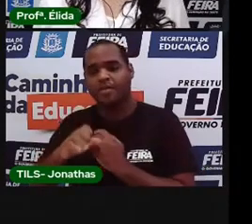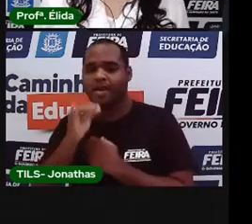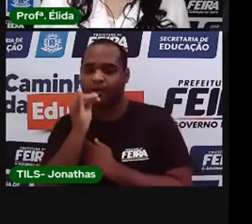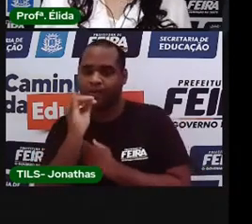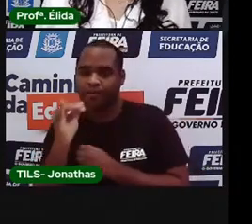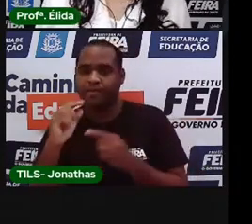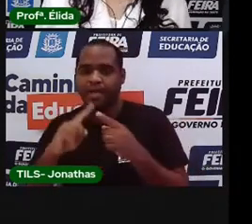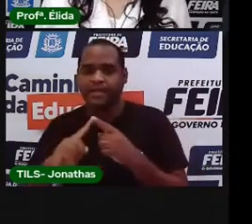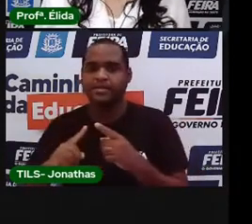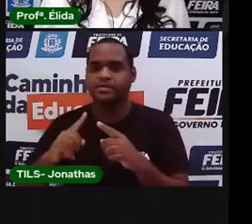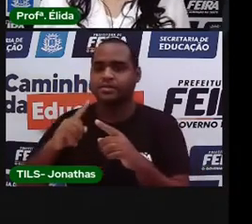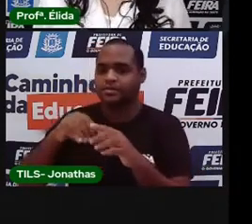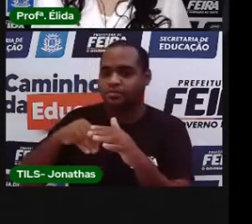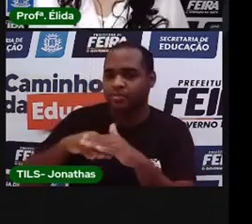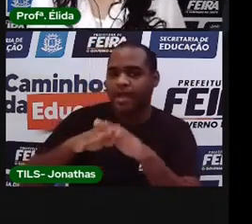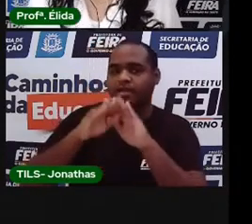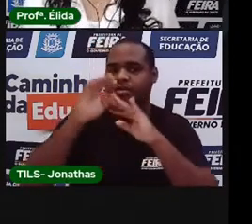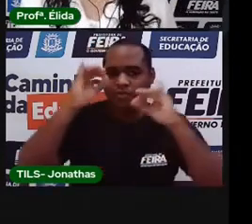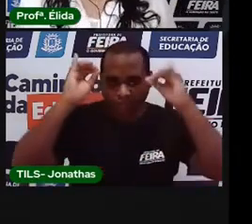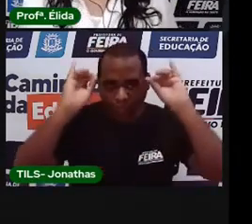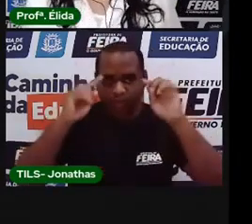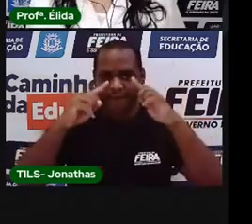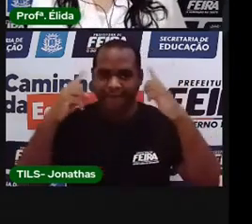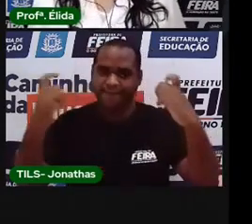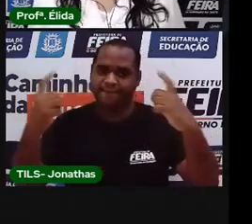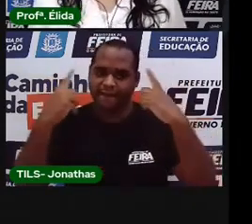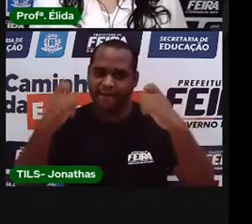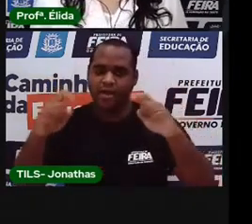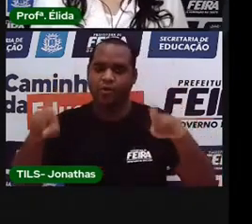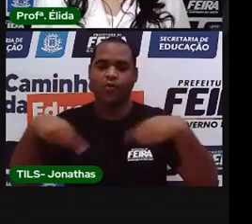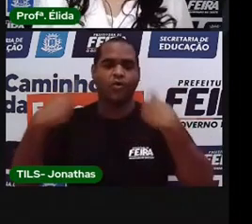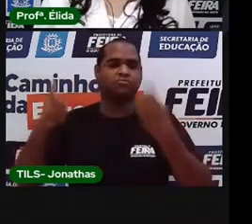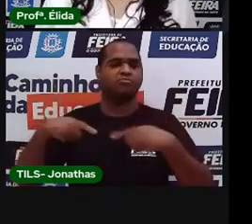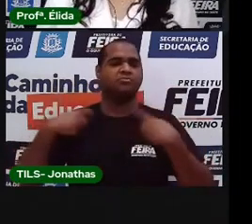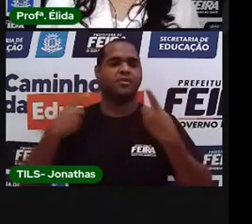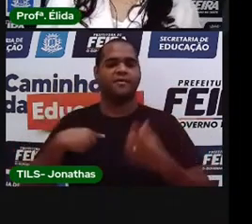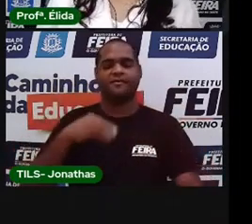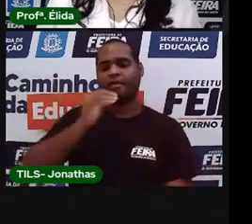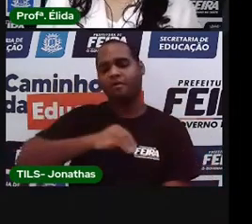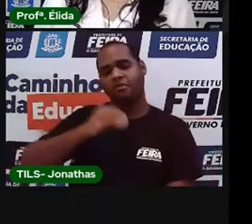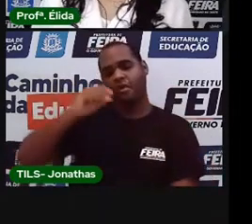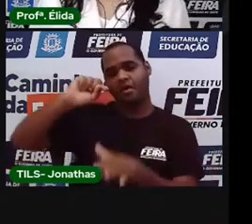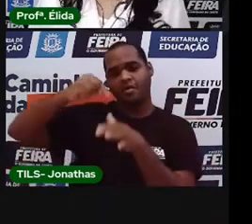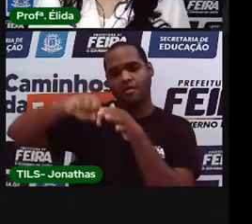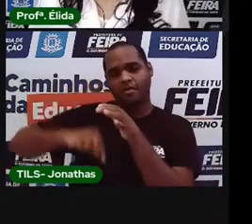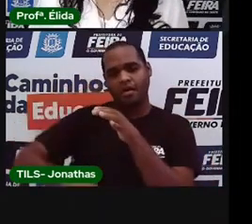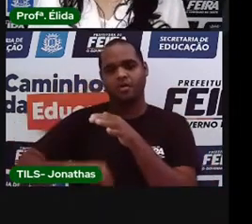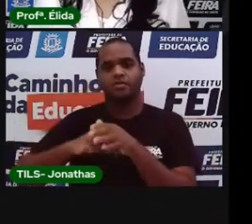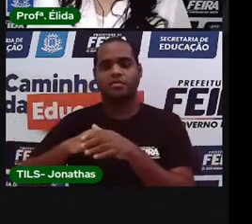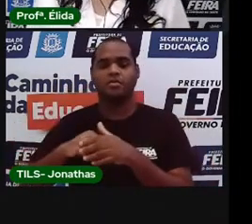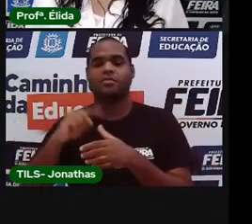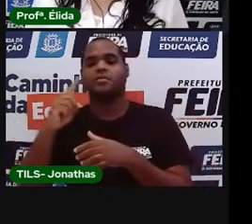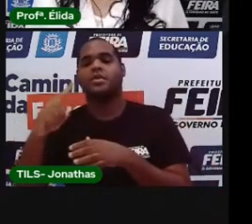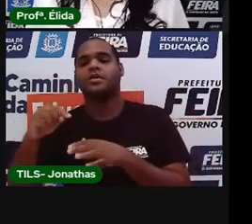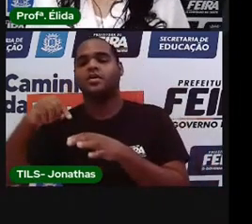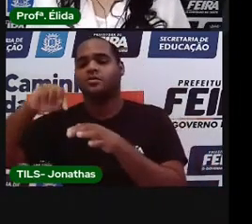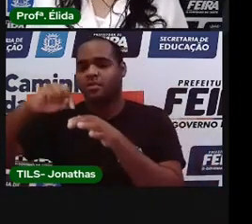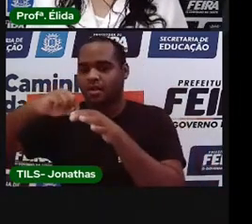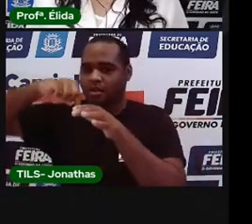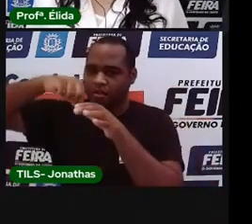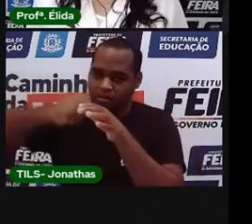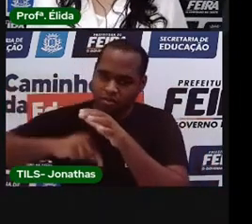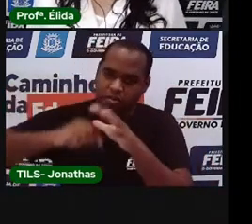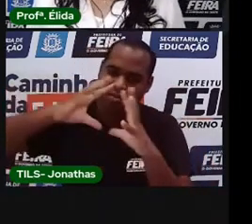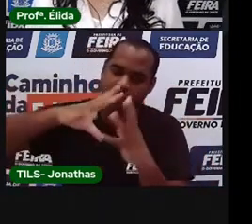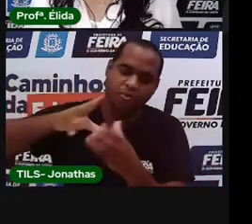cachimbo é de ouro, bate no touro. O touro é valente, bate na gente. A gente é fraco, cai no buraco. O buraco é